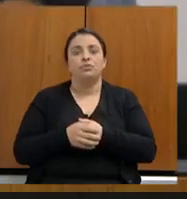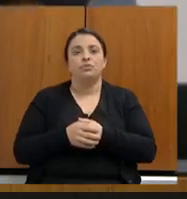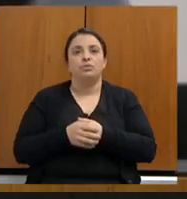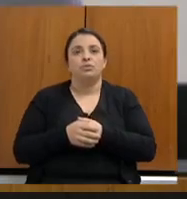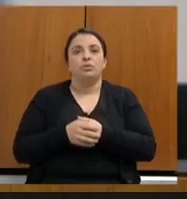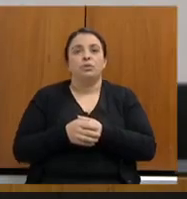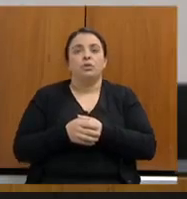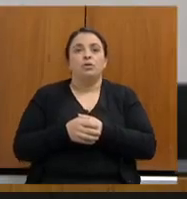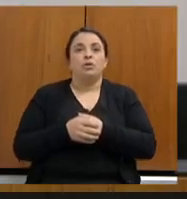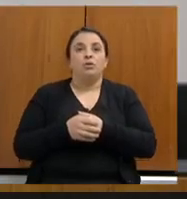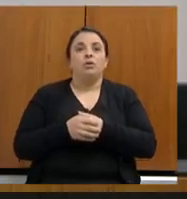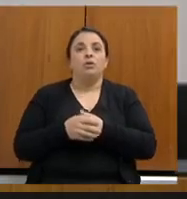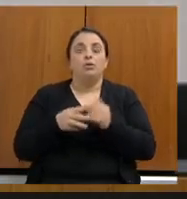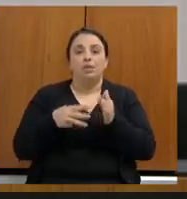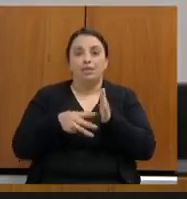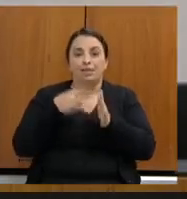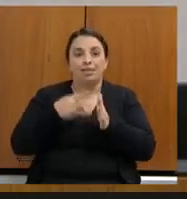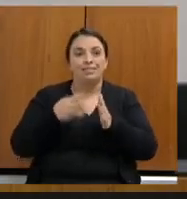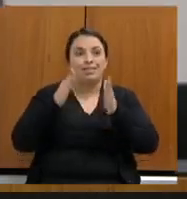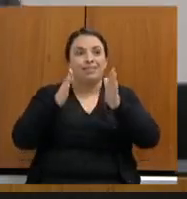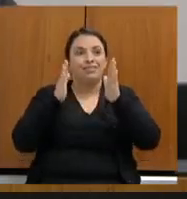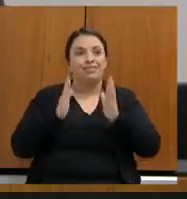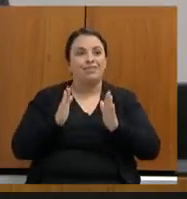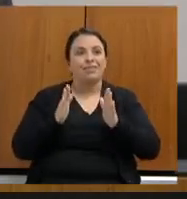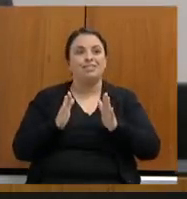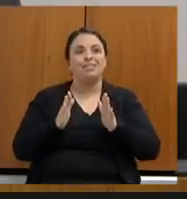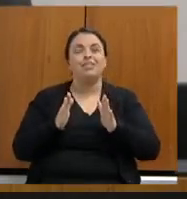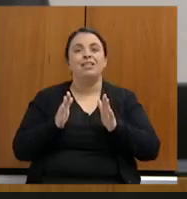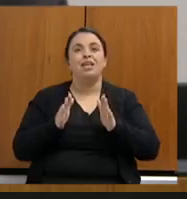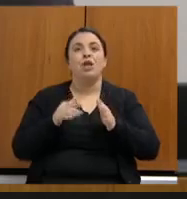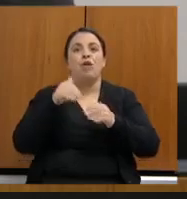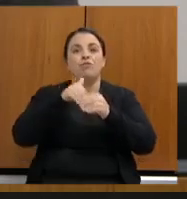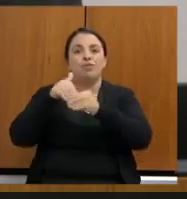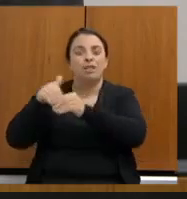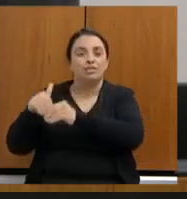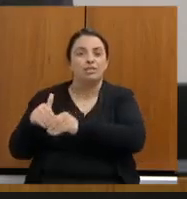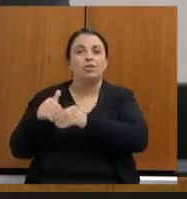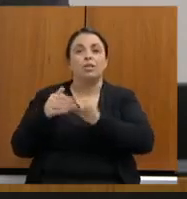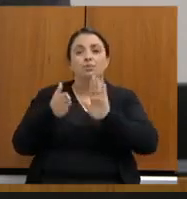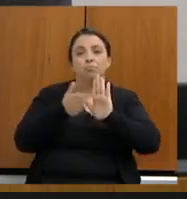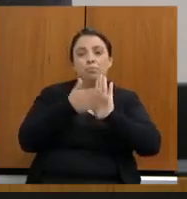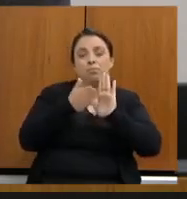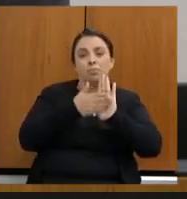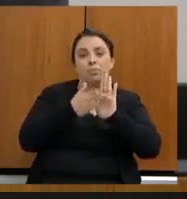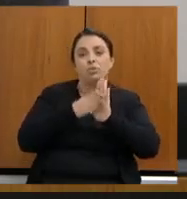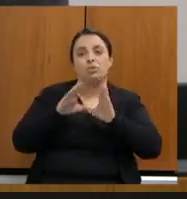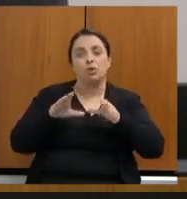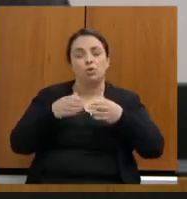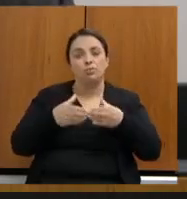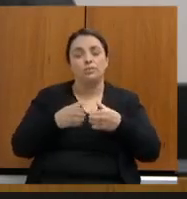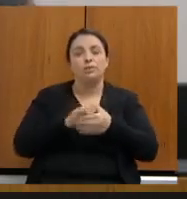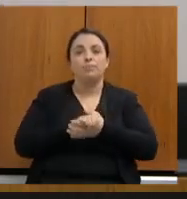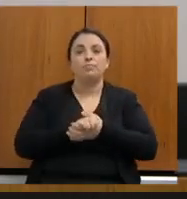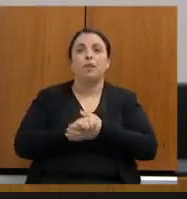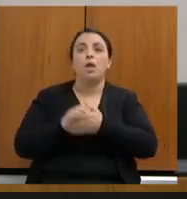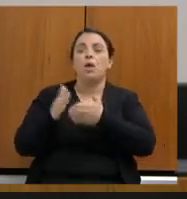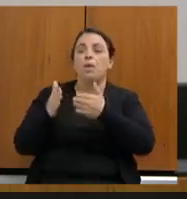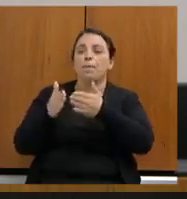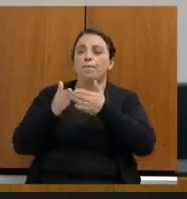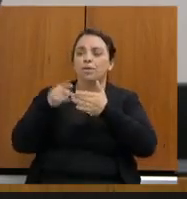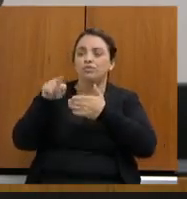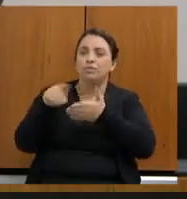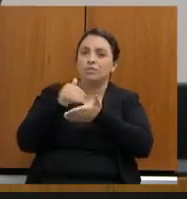e passa-se a terceira fase do dia que compreende o recebendo discussão EA votação de proporções da condição tratar peço o som